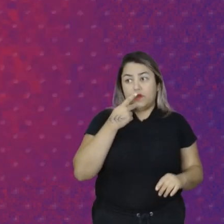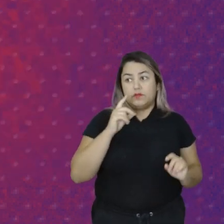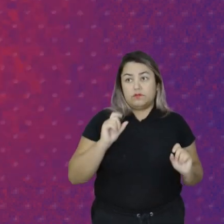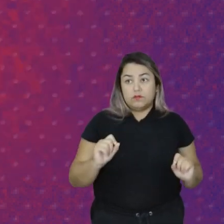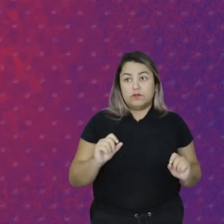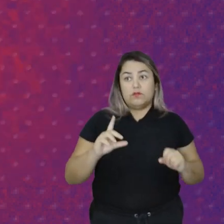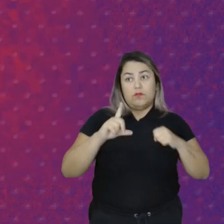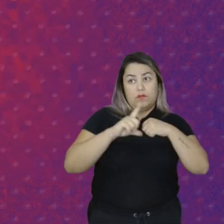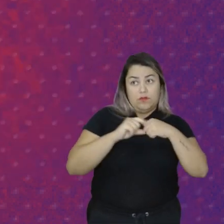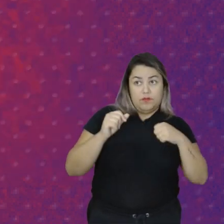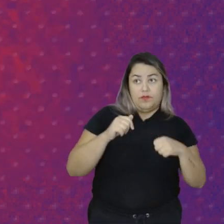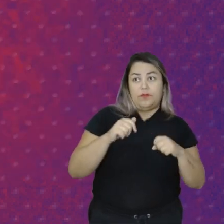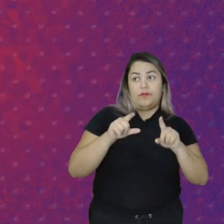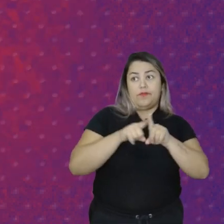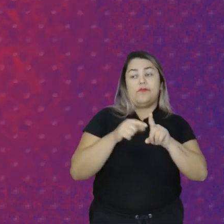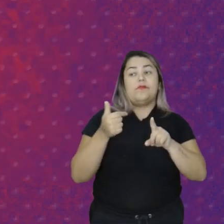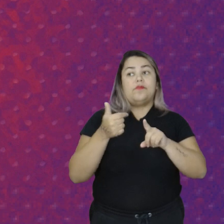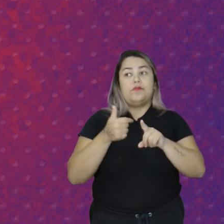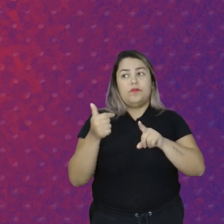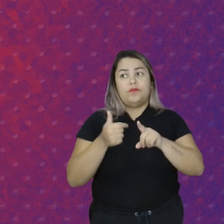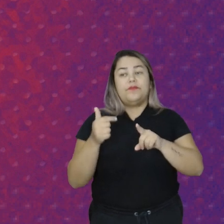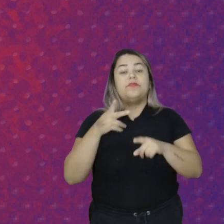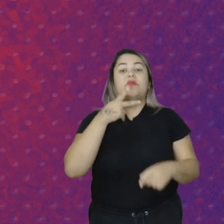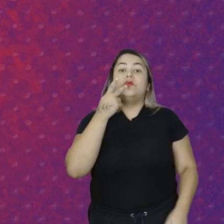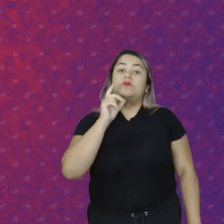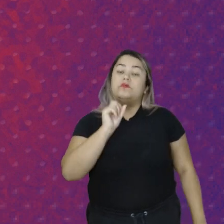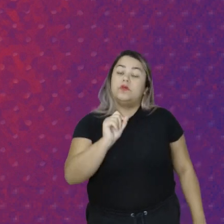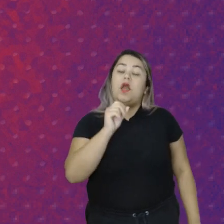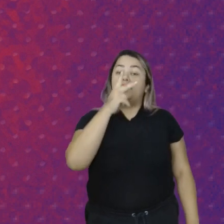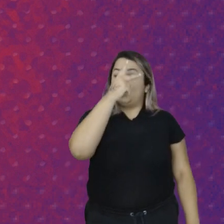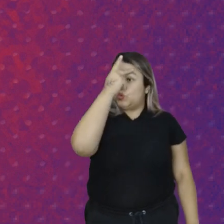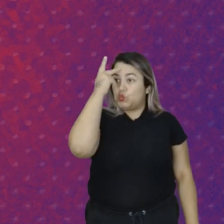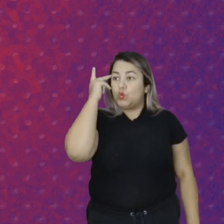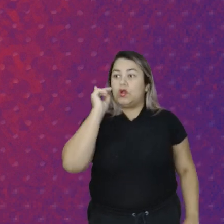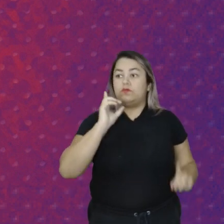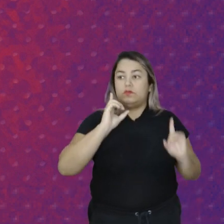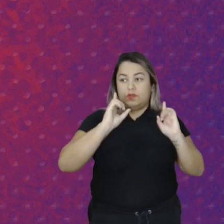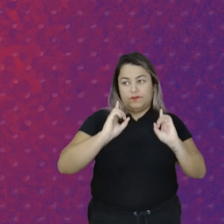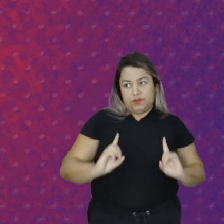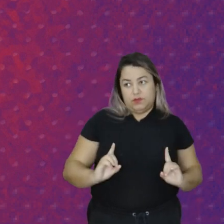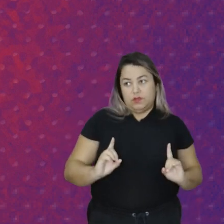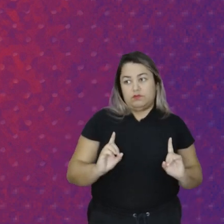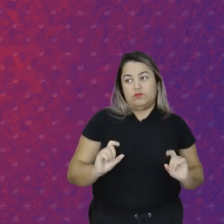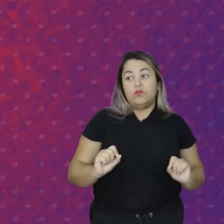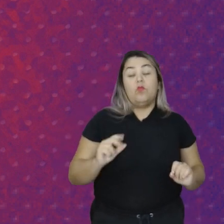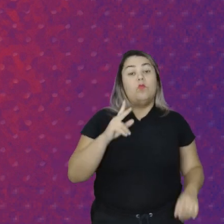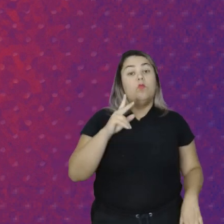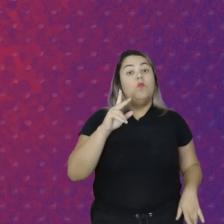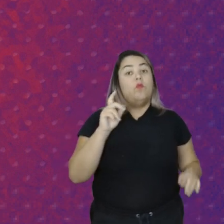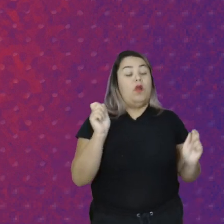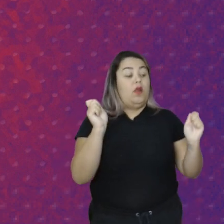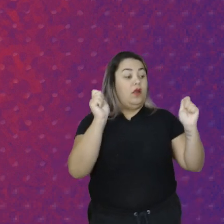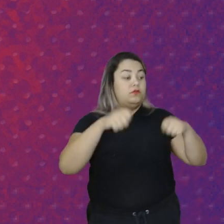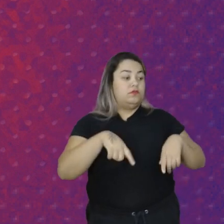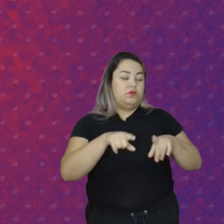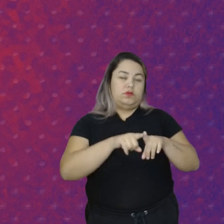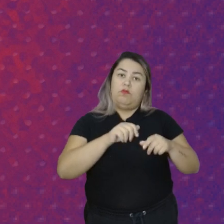seu artigo 2º, ela diz lá que a pessoa com deficiência, quando precisar